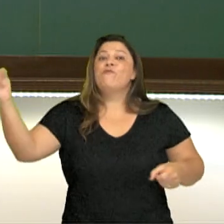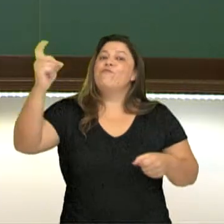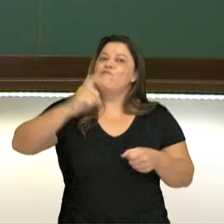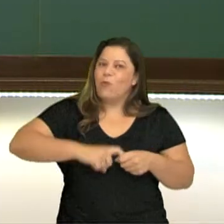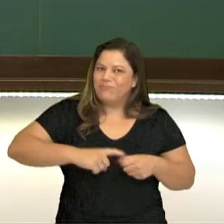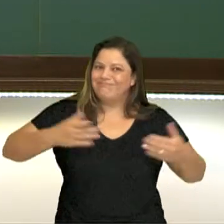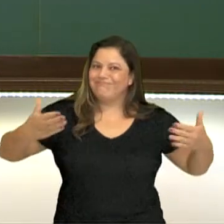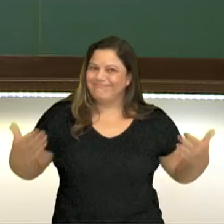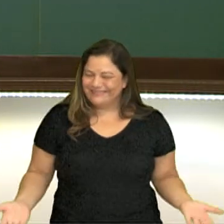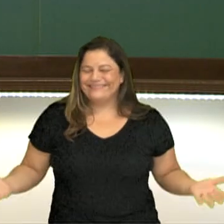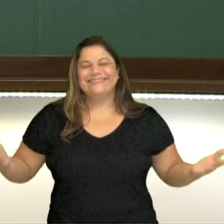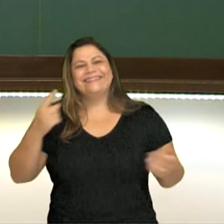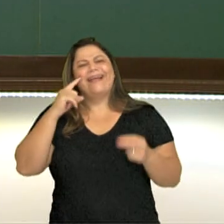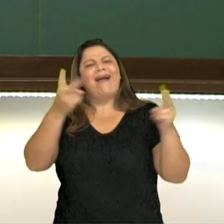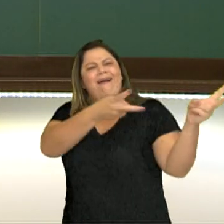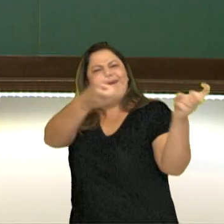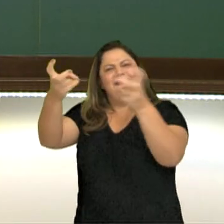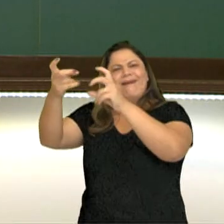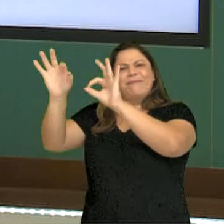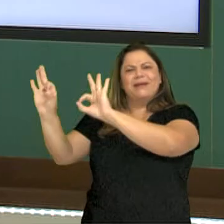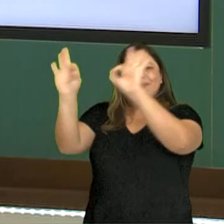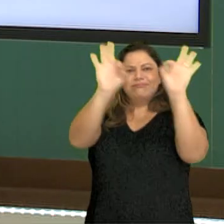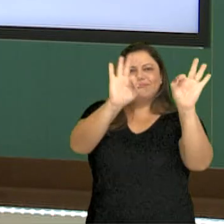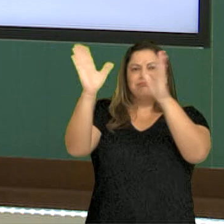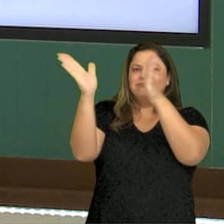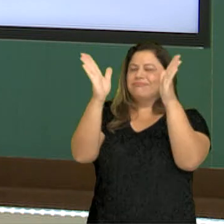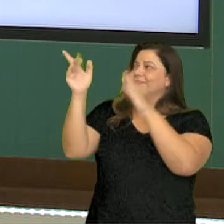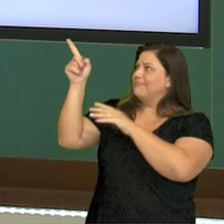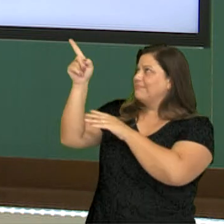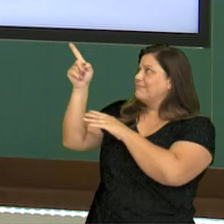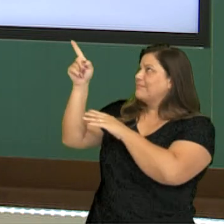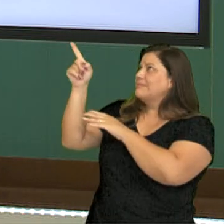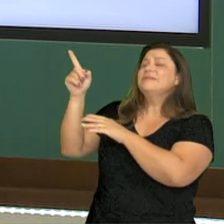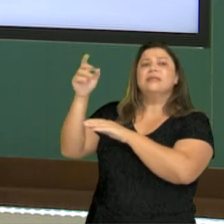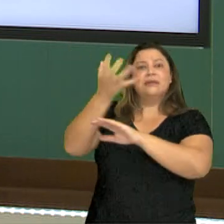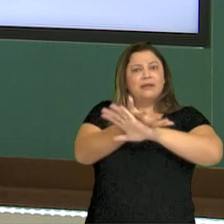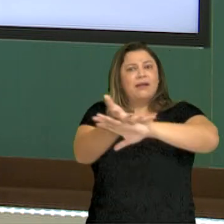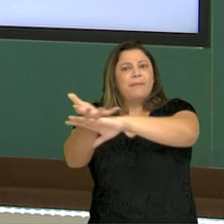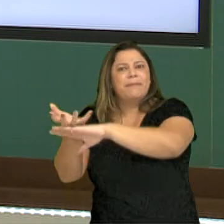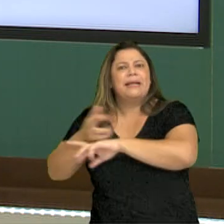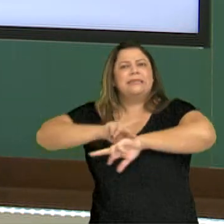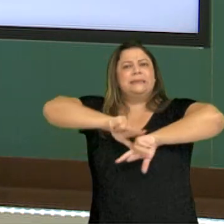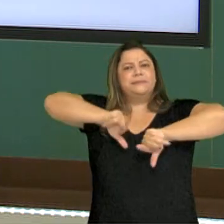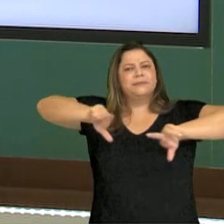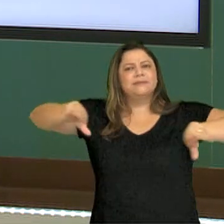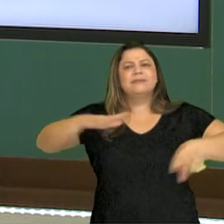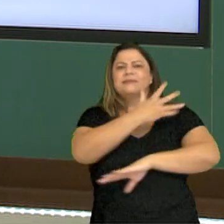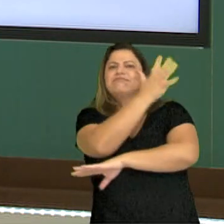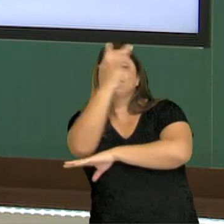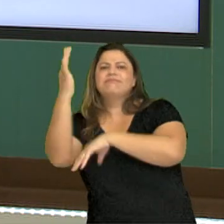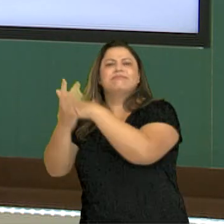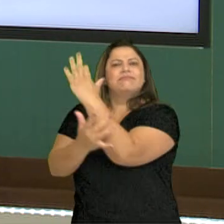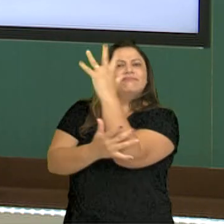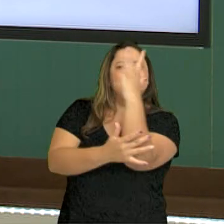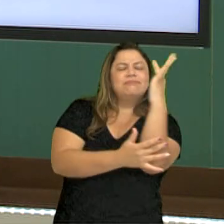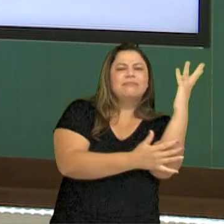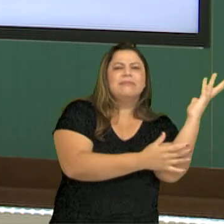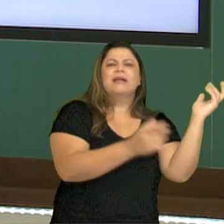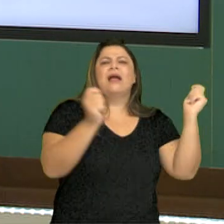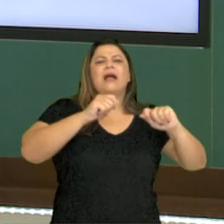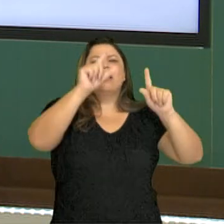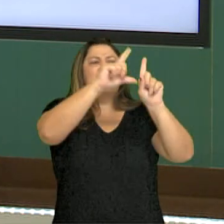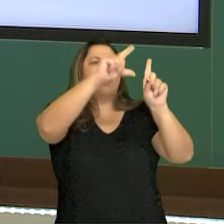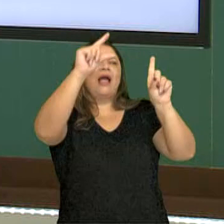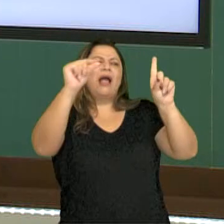Retornamos. Reparou nas folhas? É, a gente está falando dos vegetais, a gente está falando das plantas. Então, nessas folhas